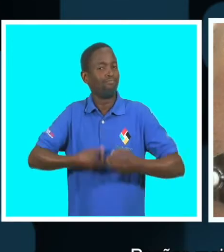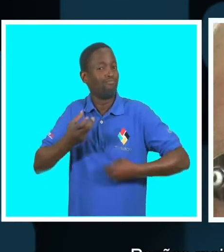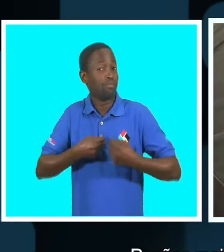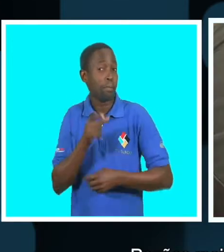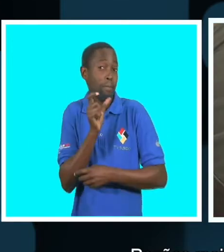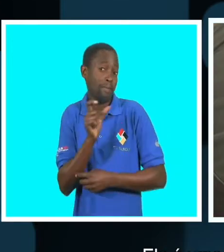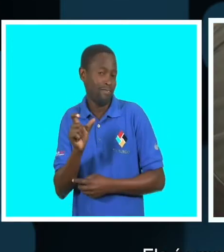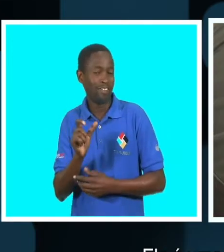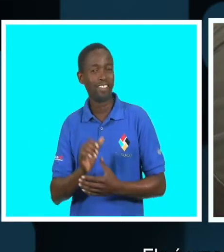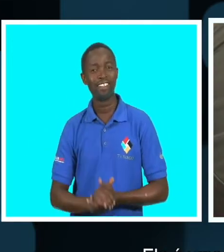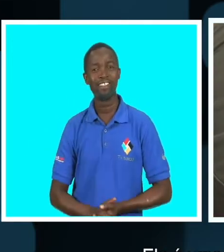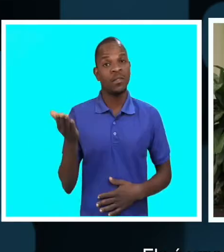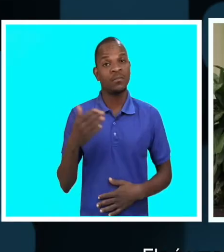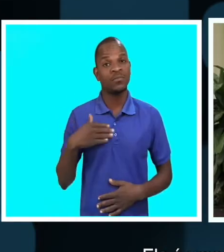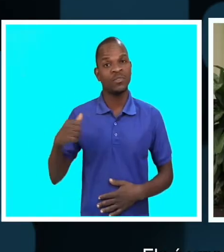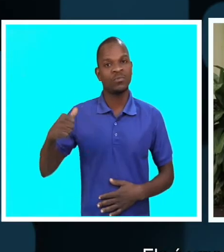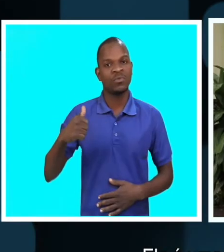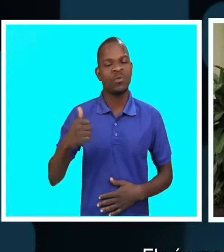seguintes palavras.